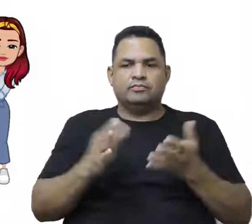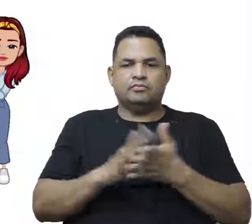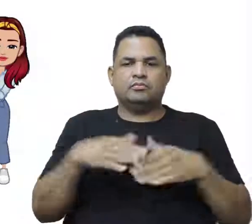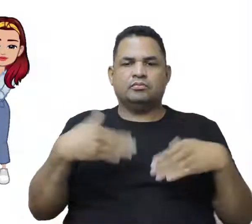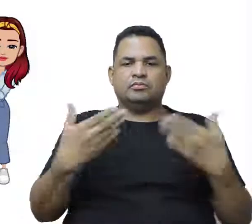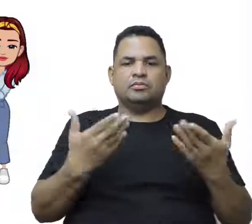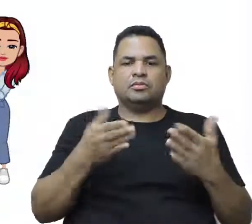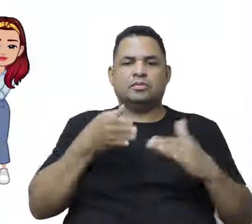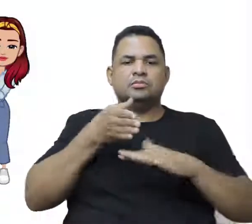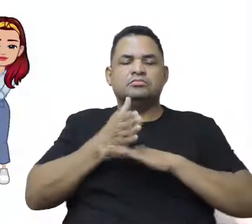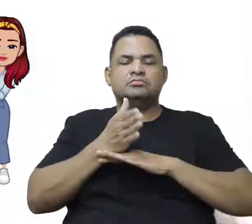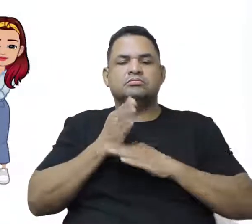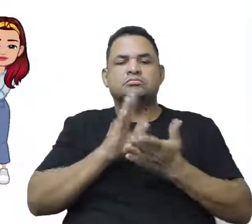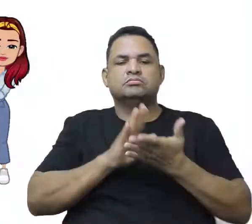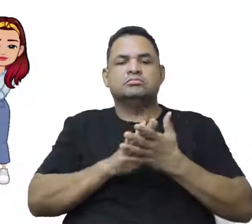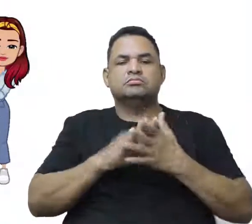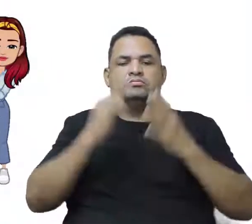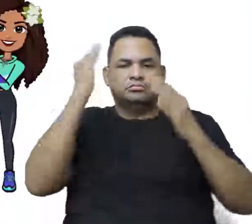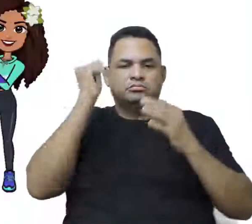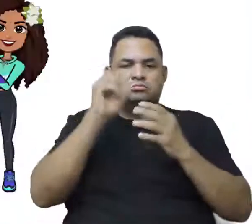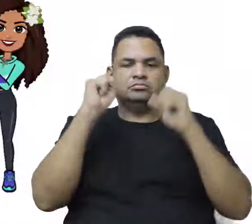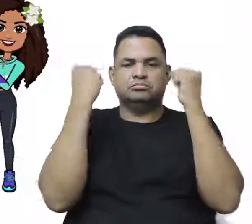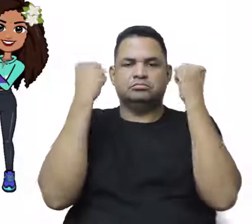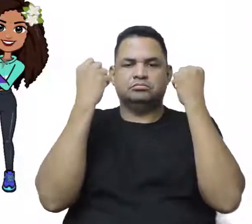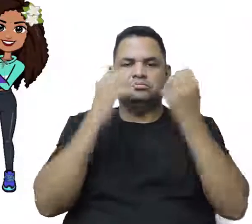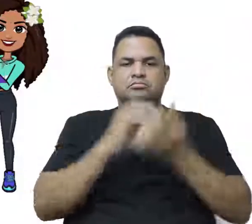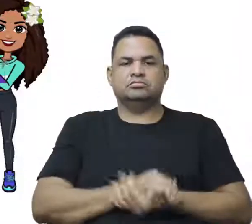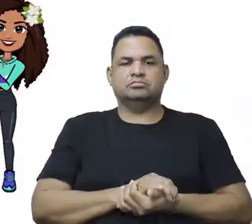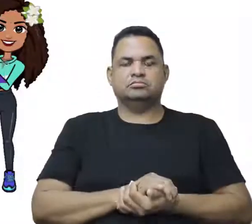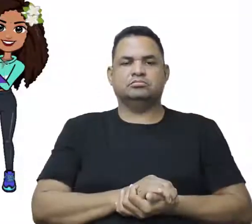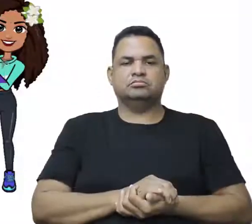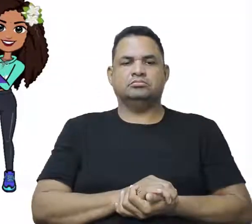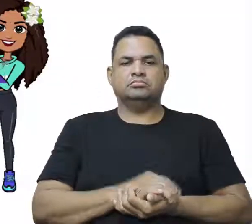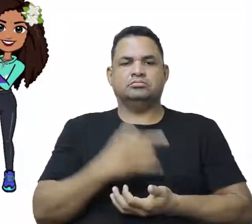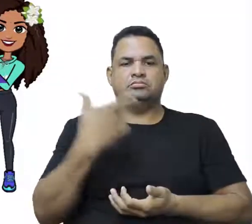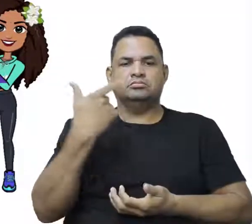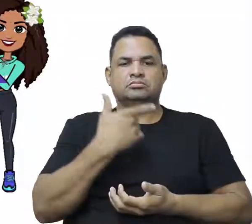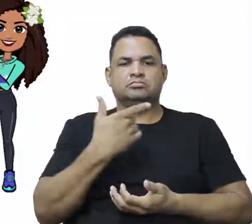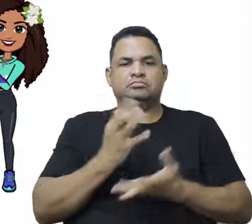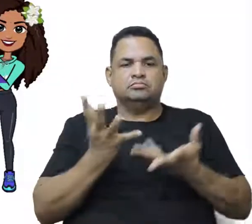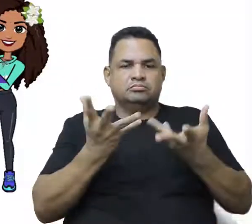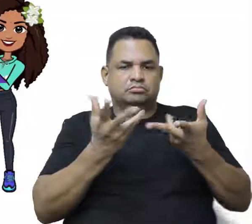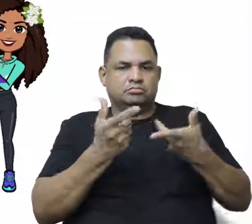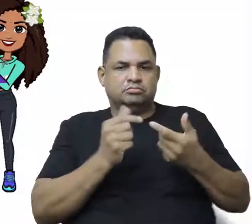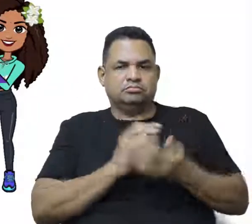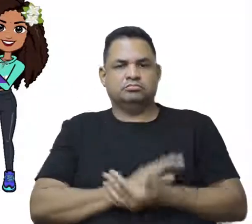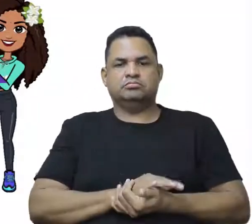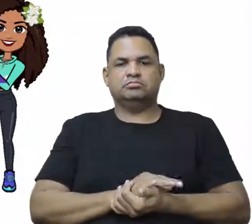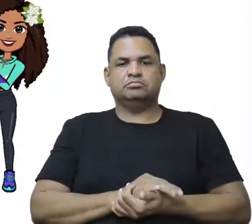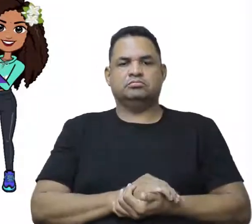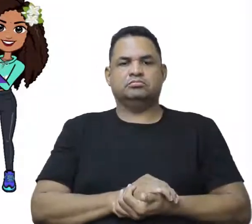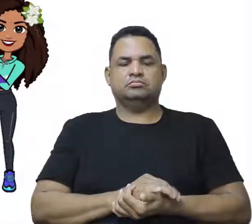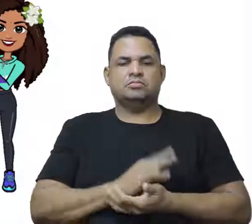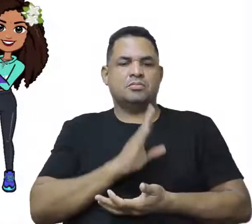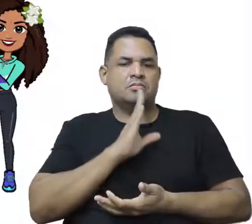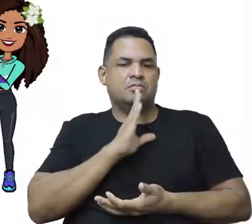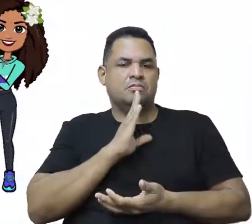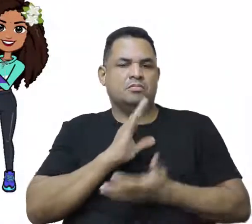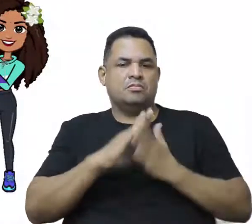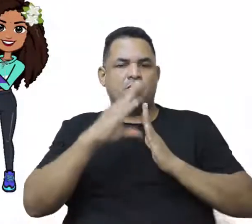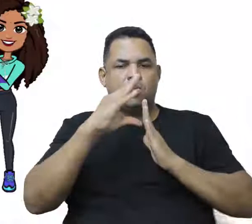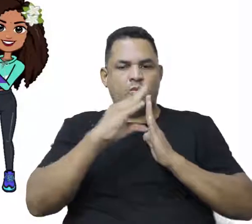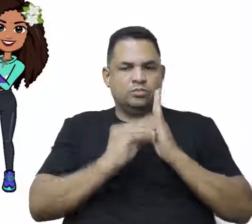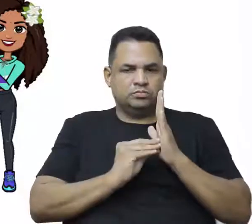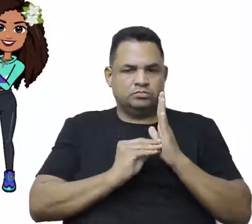aonde que entra esses saberes da educação física. Na habilidade 2, temos aí reconhecer